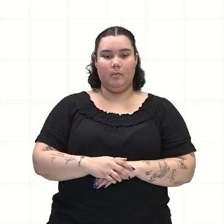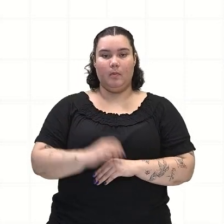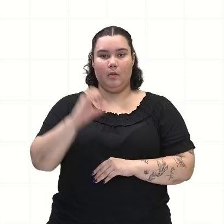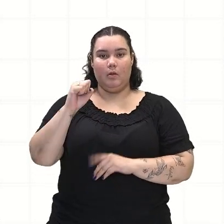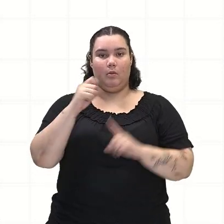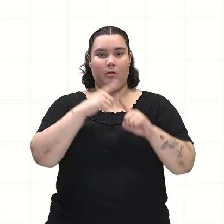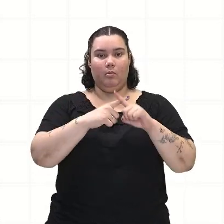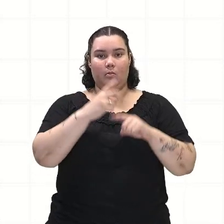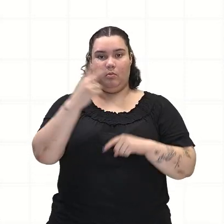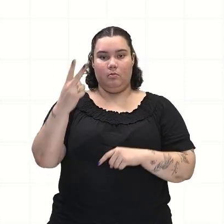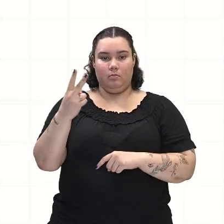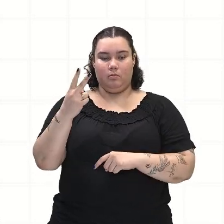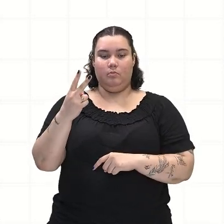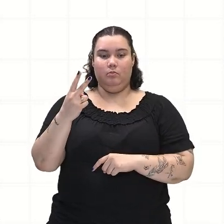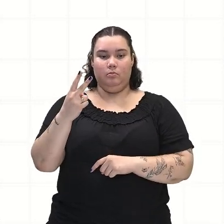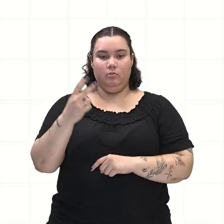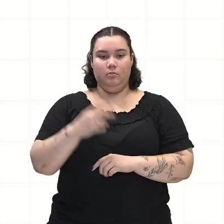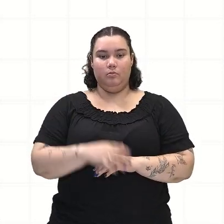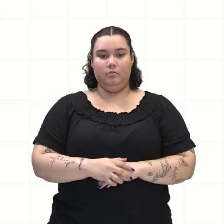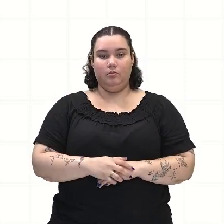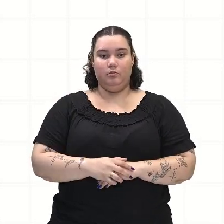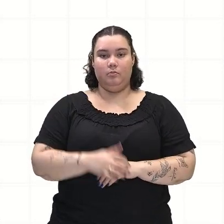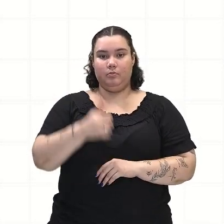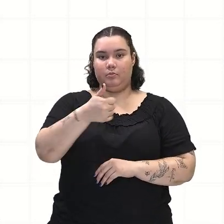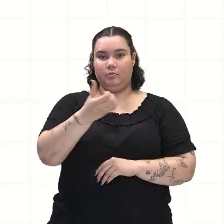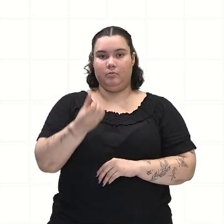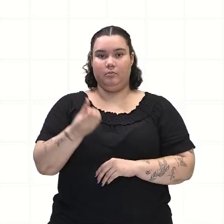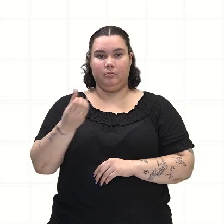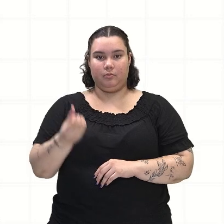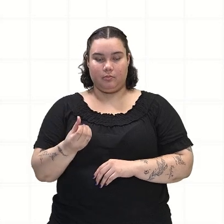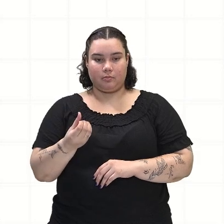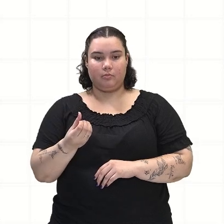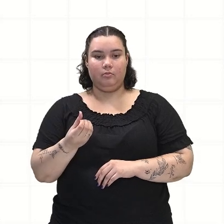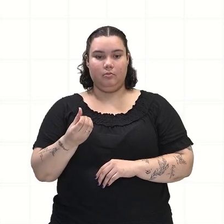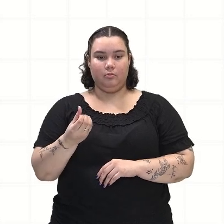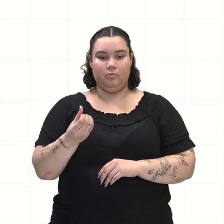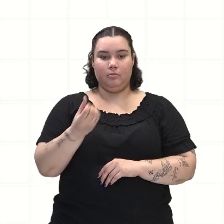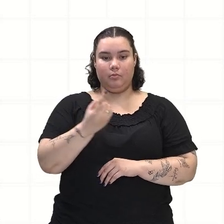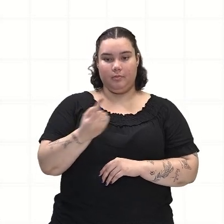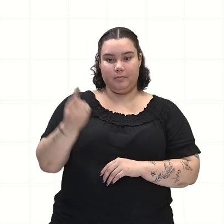8 vezes 2 é 16.